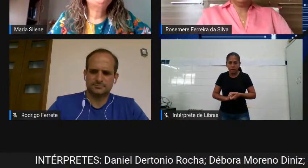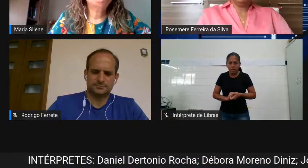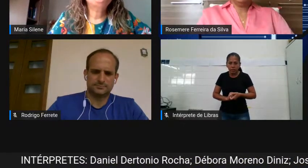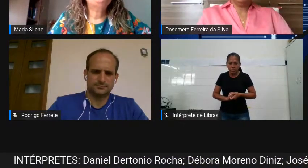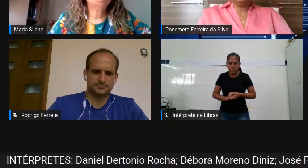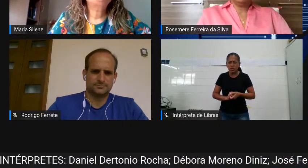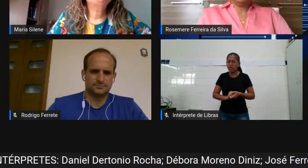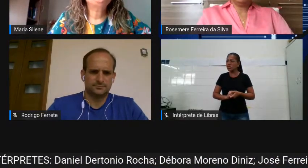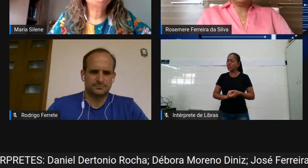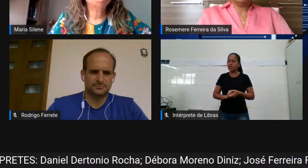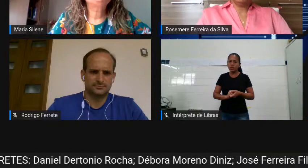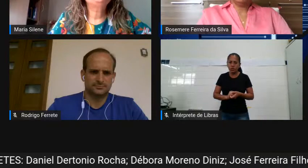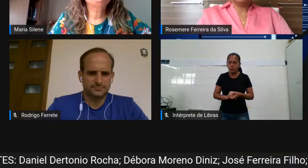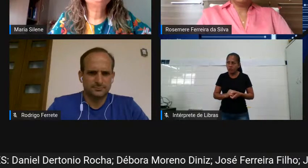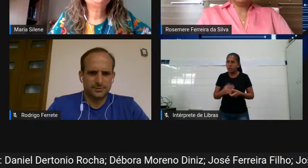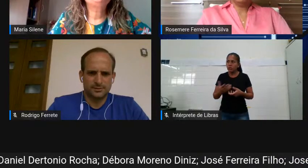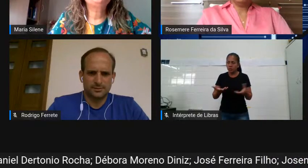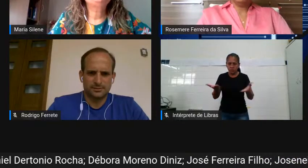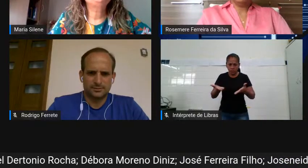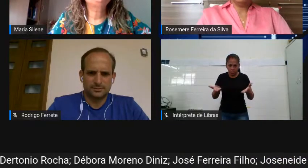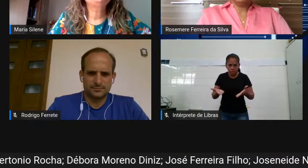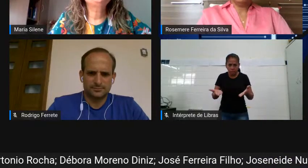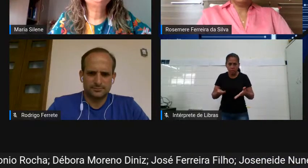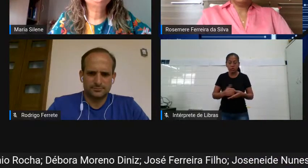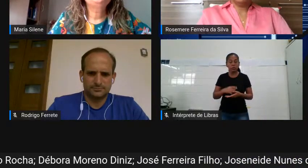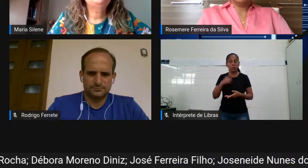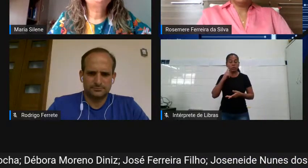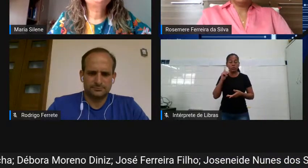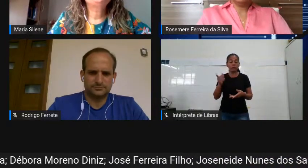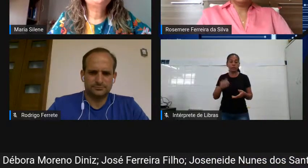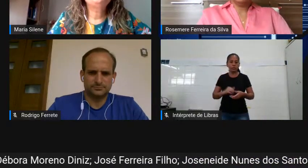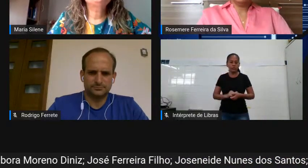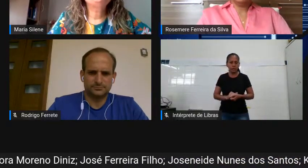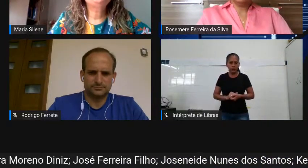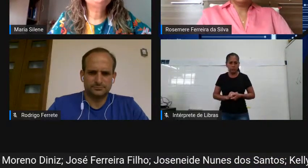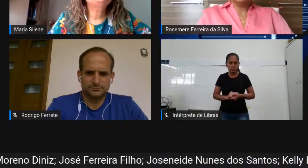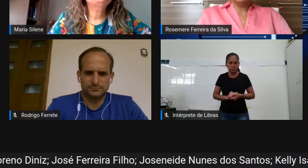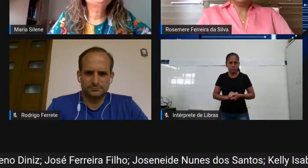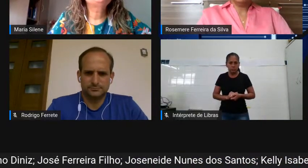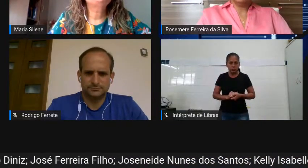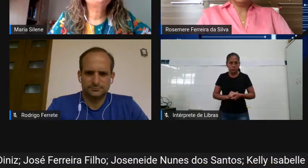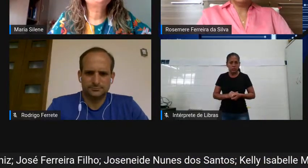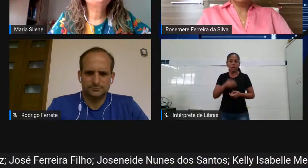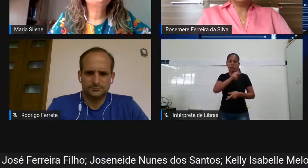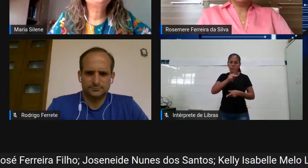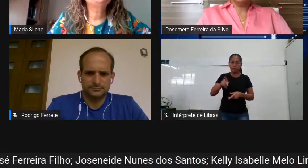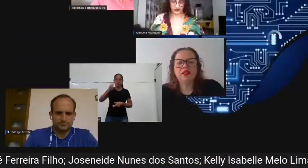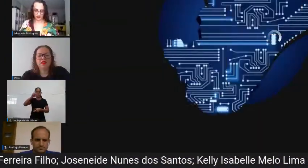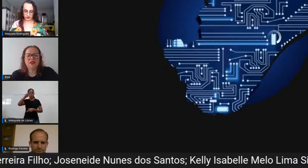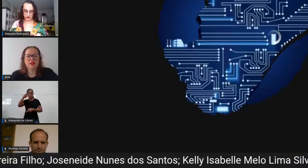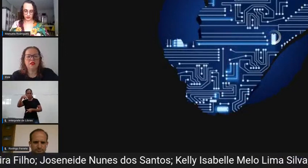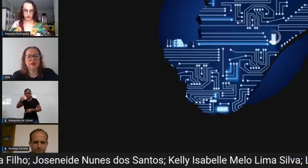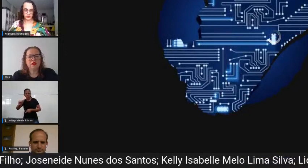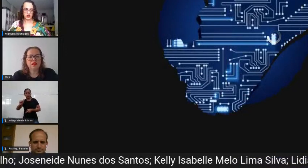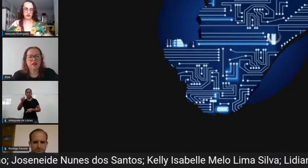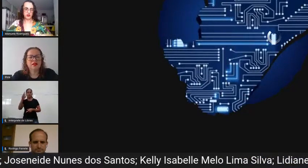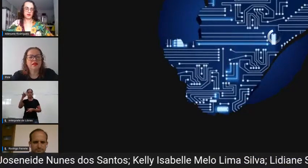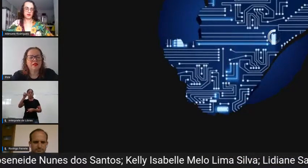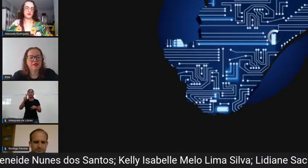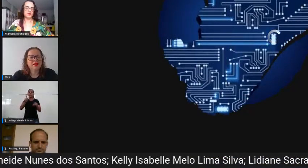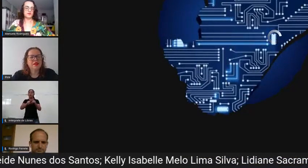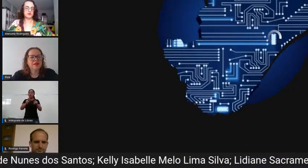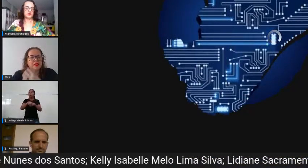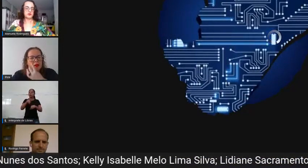E vou passar a palavra para os mediadores do trabalho de hoje, a professora Elza Ferreira Santos e o professor Rodrigo Bose Ferreira.